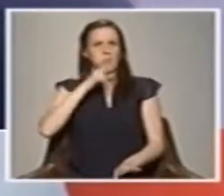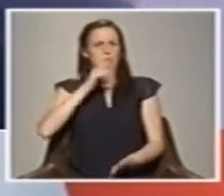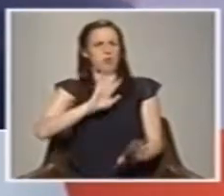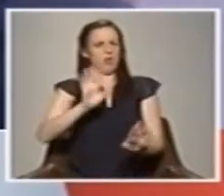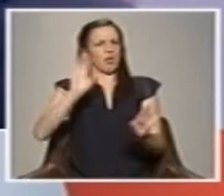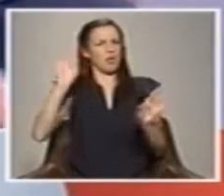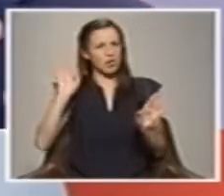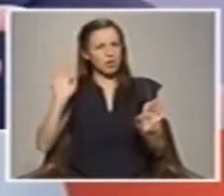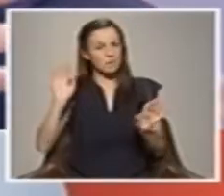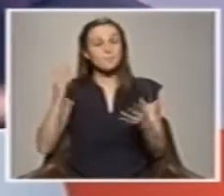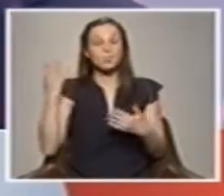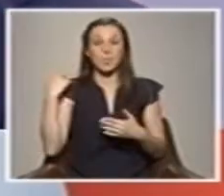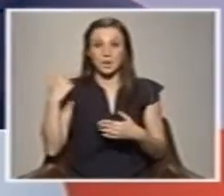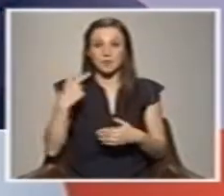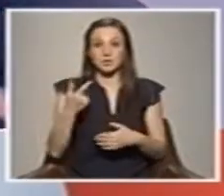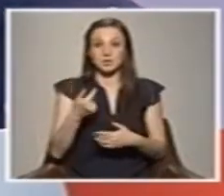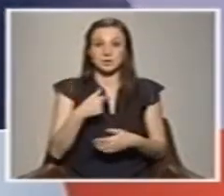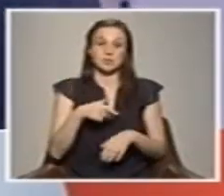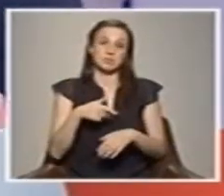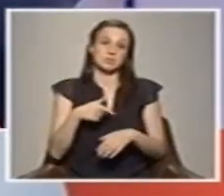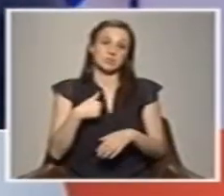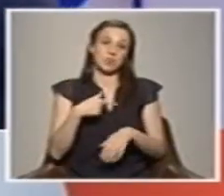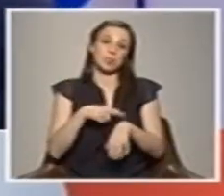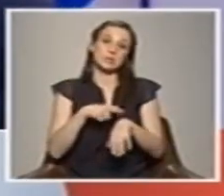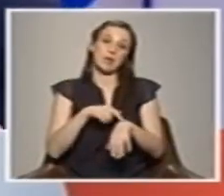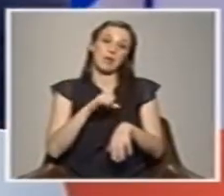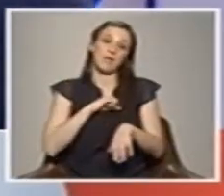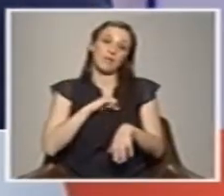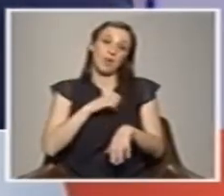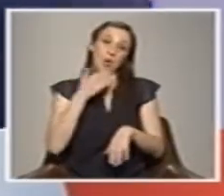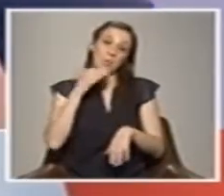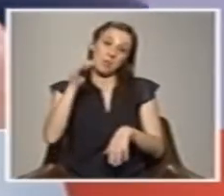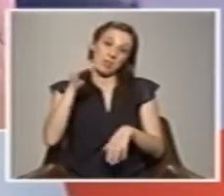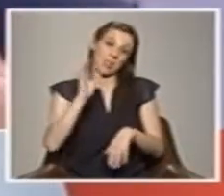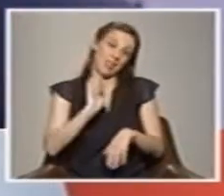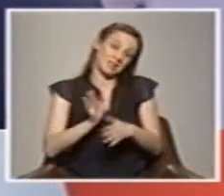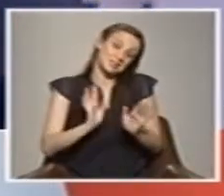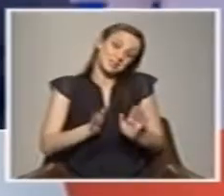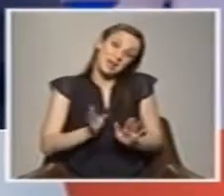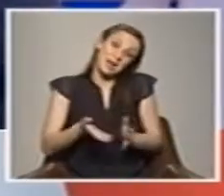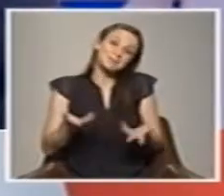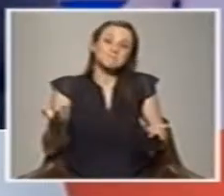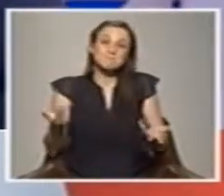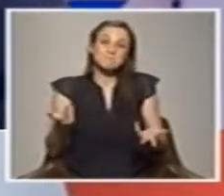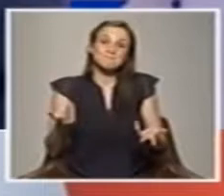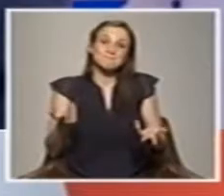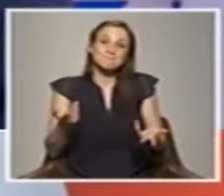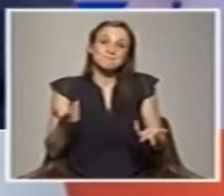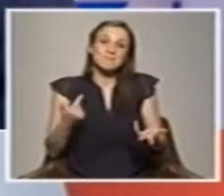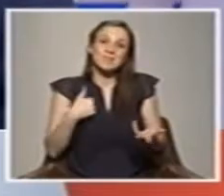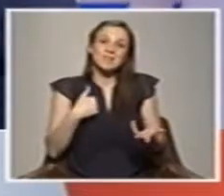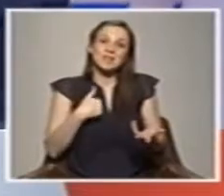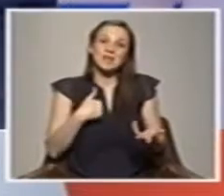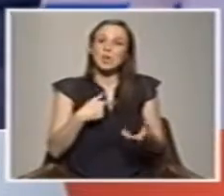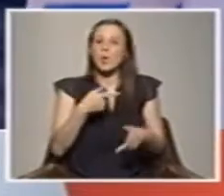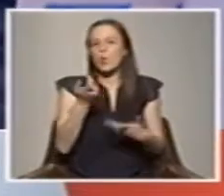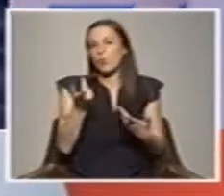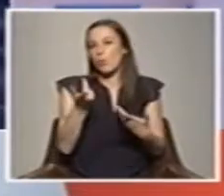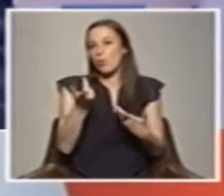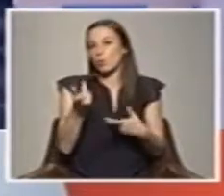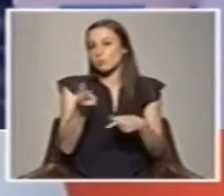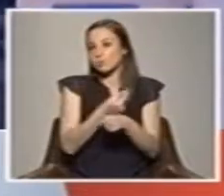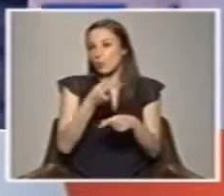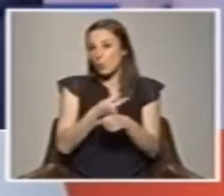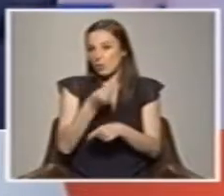altura, em que havia uma crise diferente, e eu já tenho alguma idade, em que havia uma forma, um perfil de consumo diferente, porque não